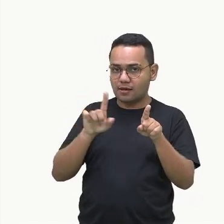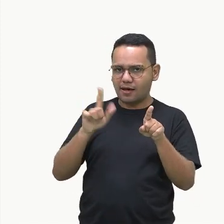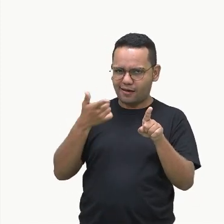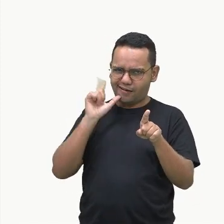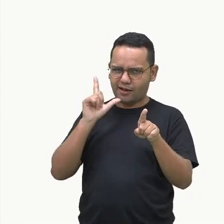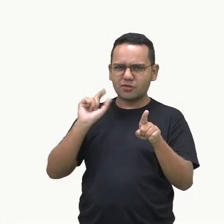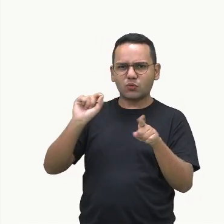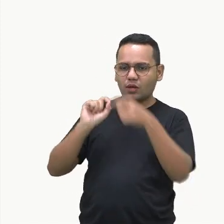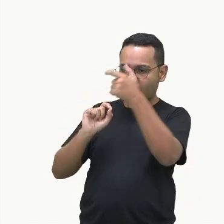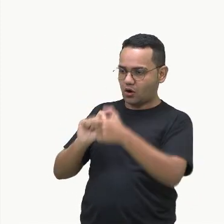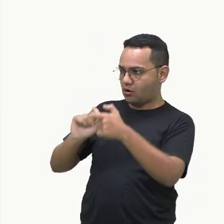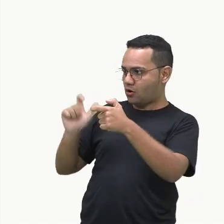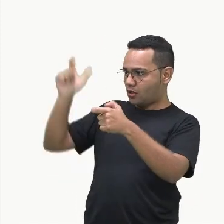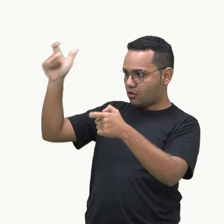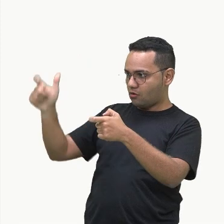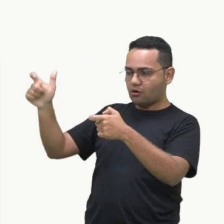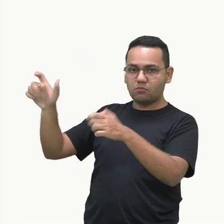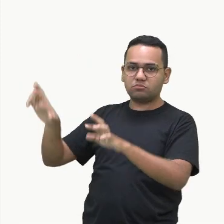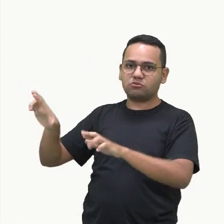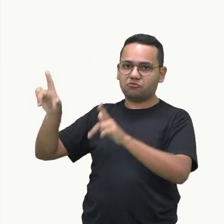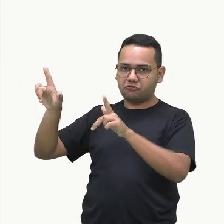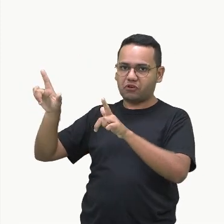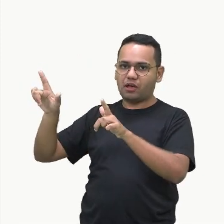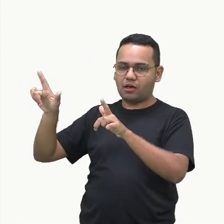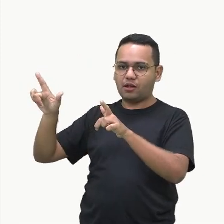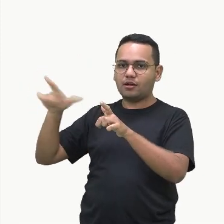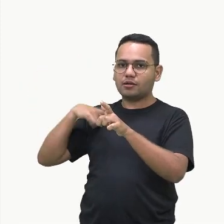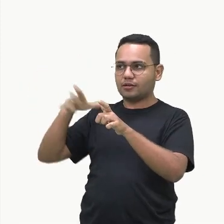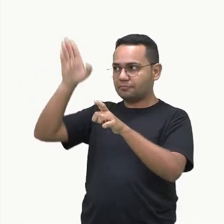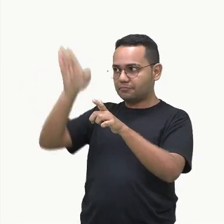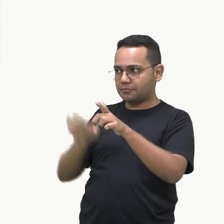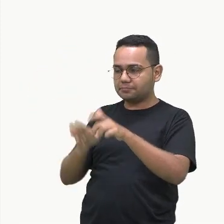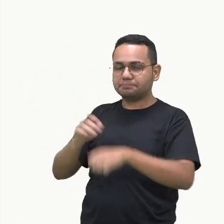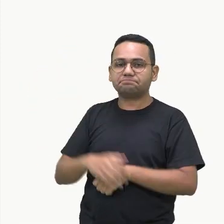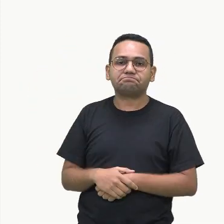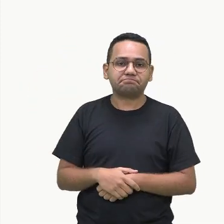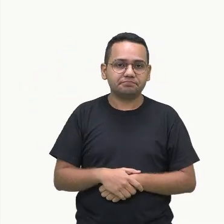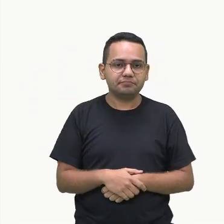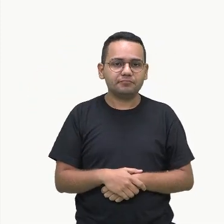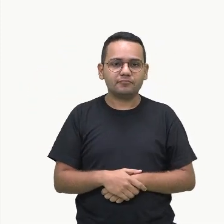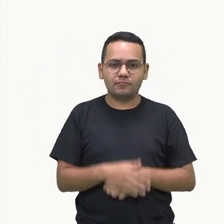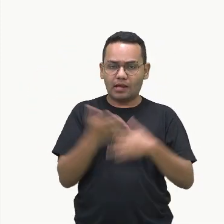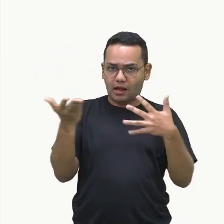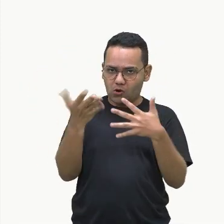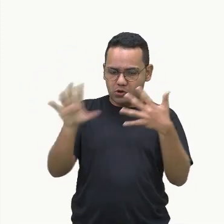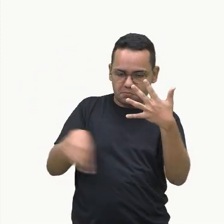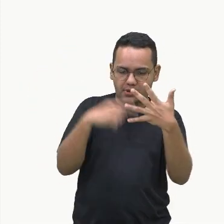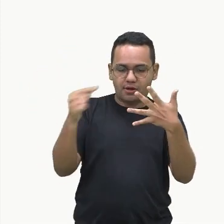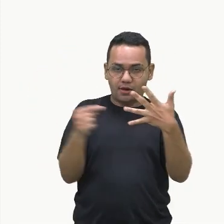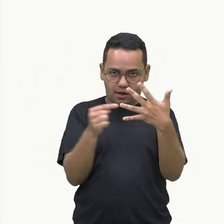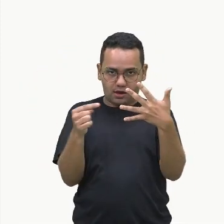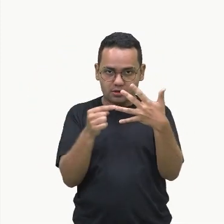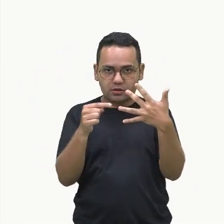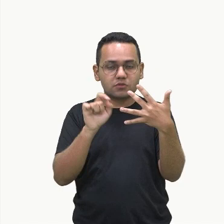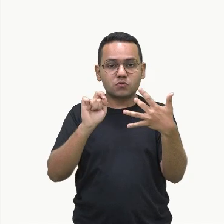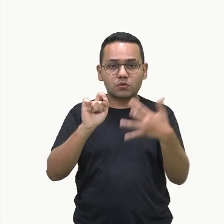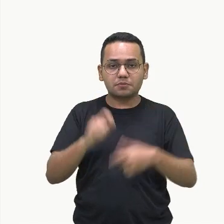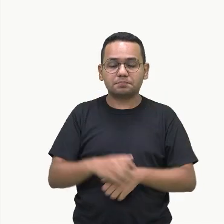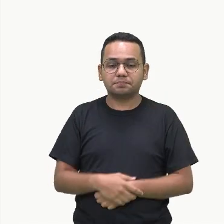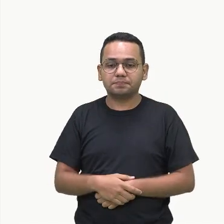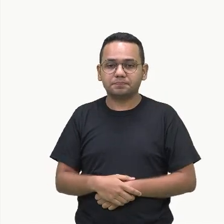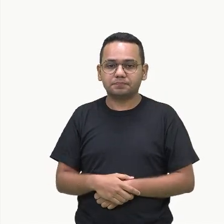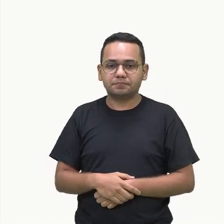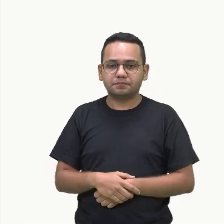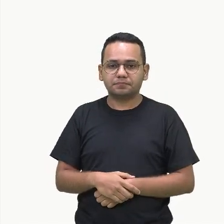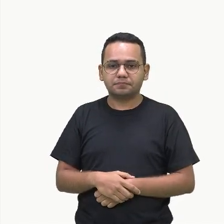alternados, diferentes em relação à transversal T. Mas os ângulos colaterais,